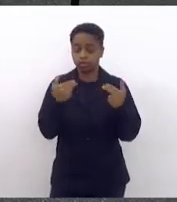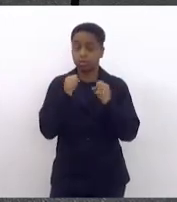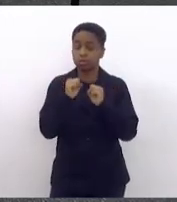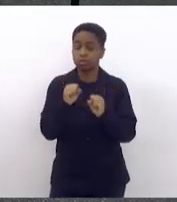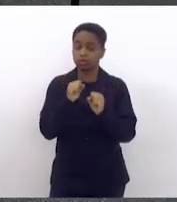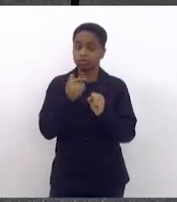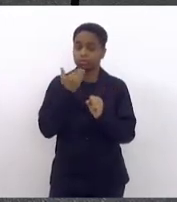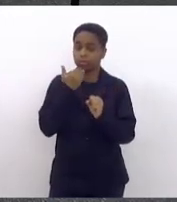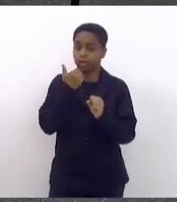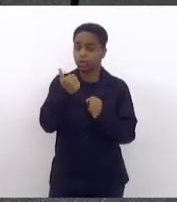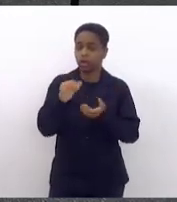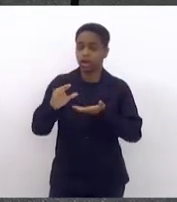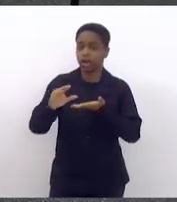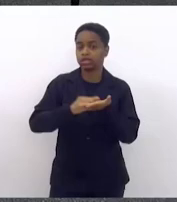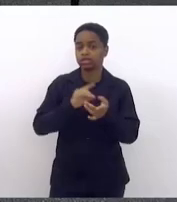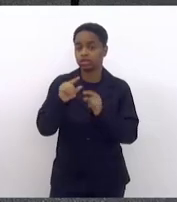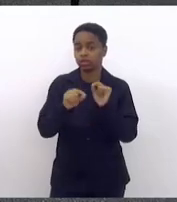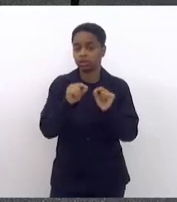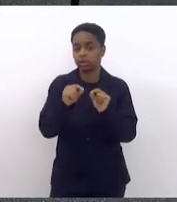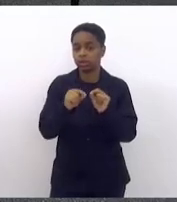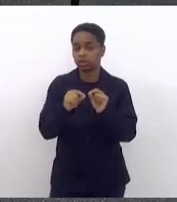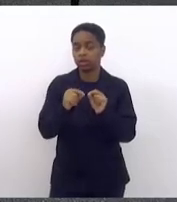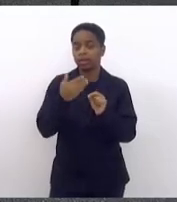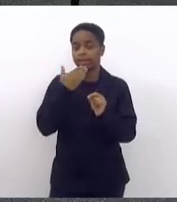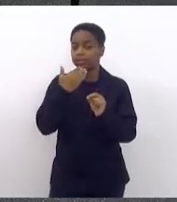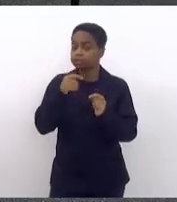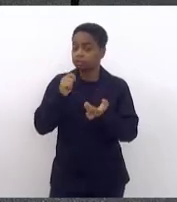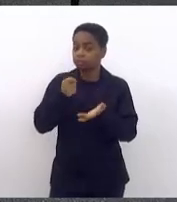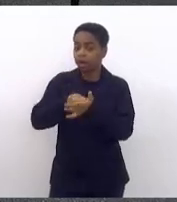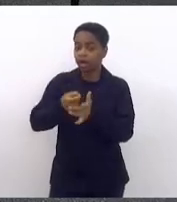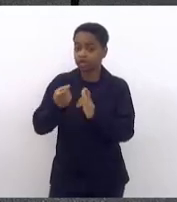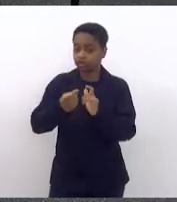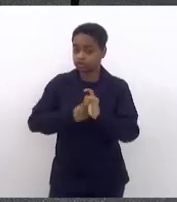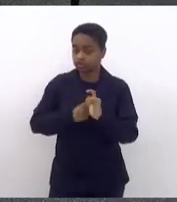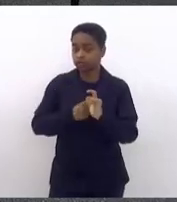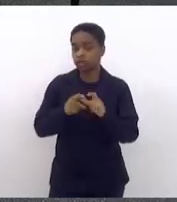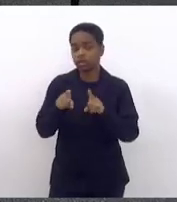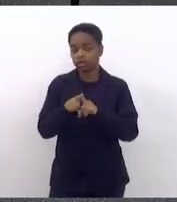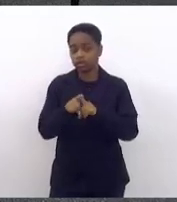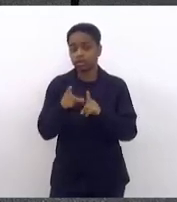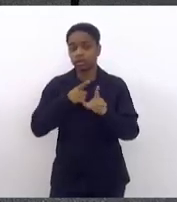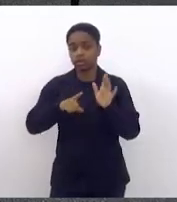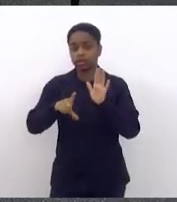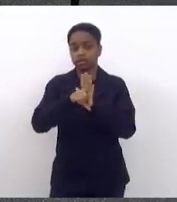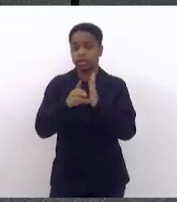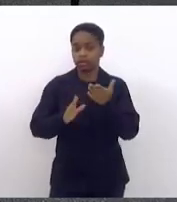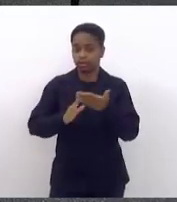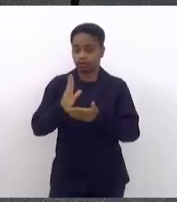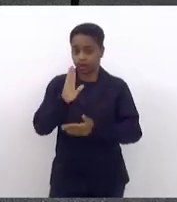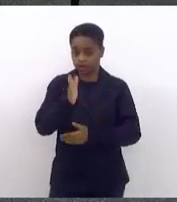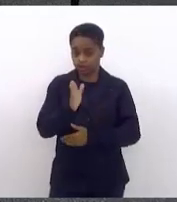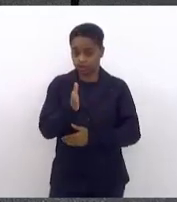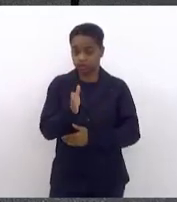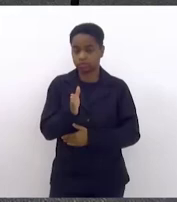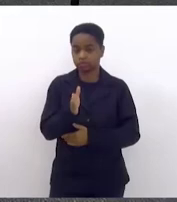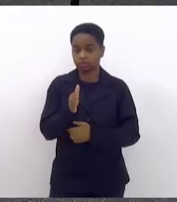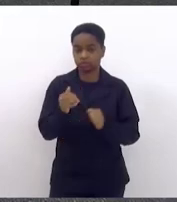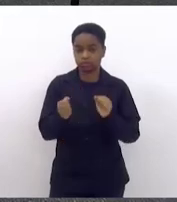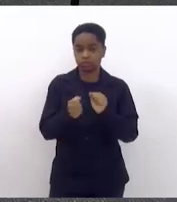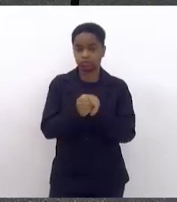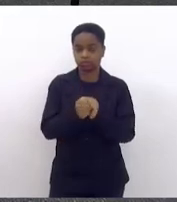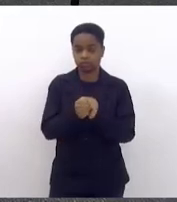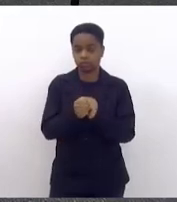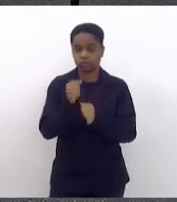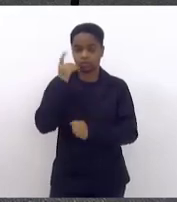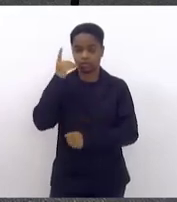a receita, que é a questão da cobrança das dívidas. Eu, inclusive, tenho uma lei aprovada, em coautoria com